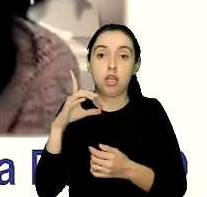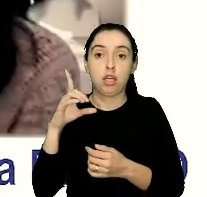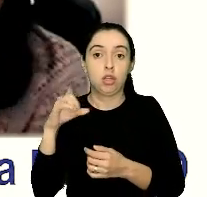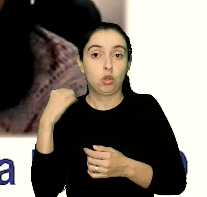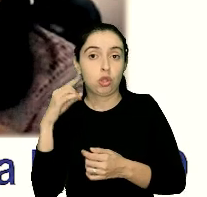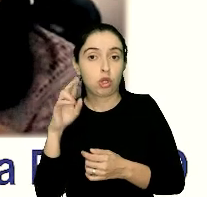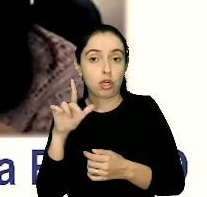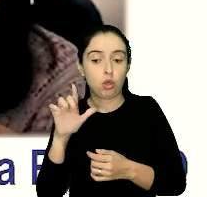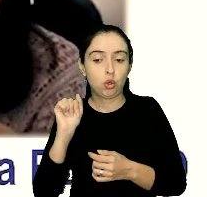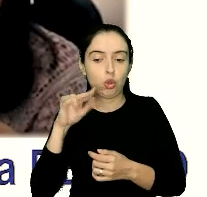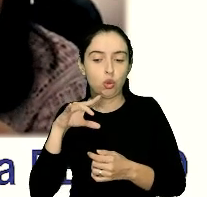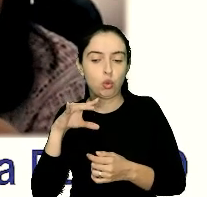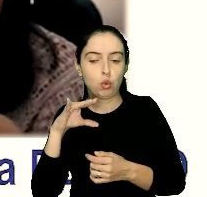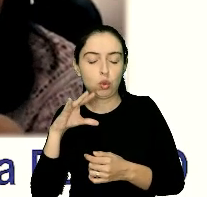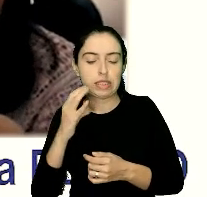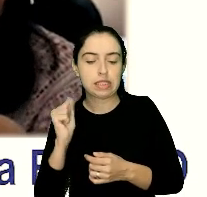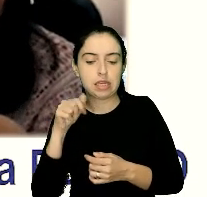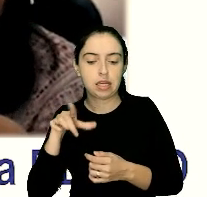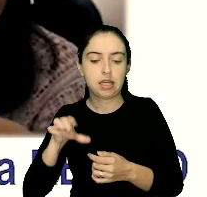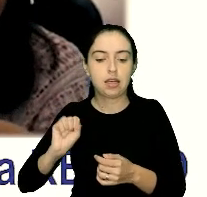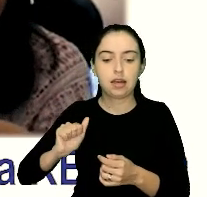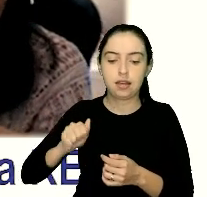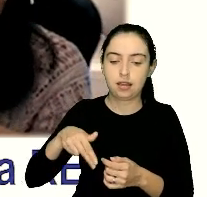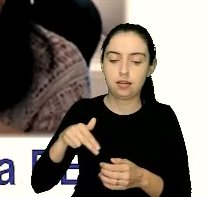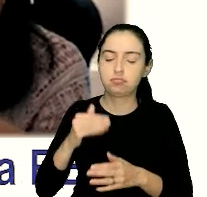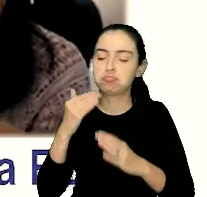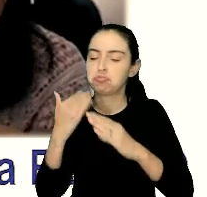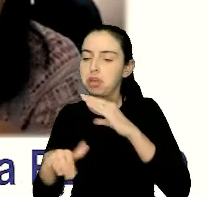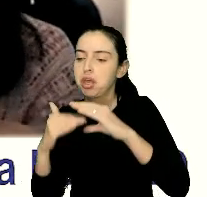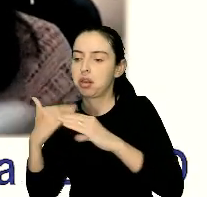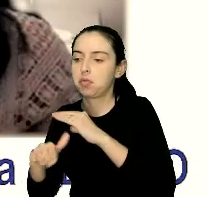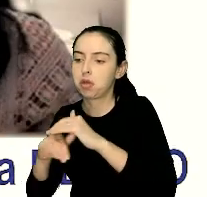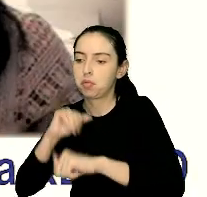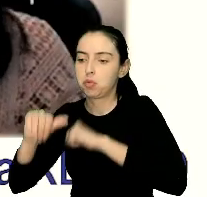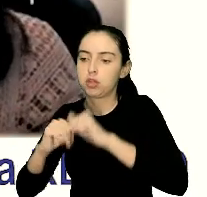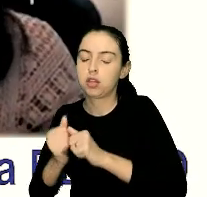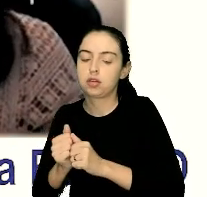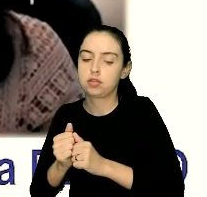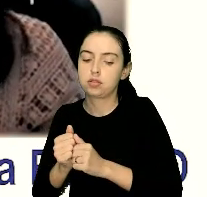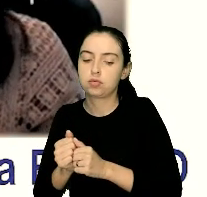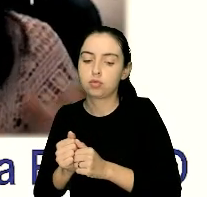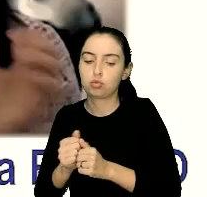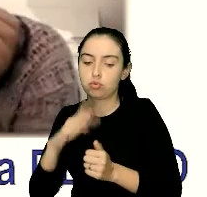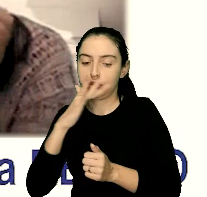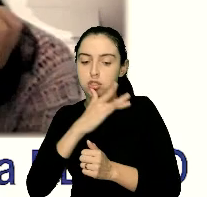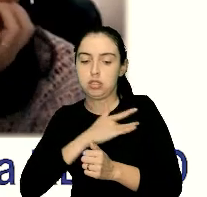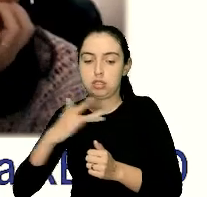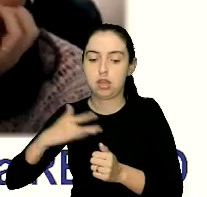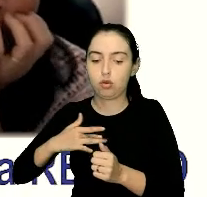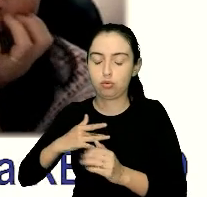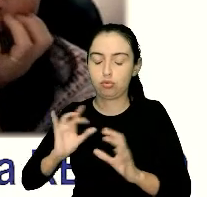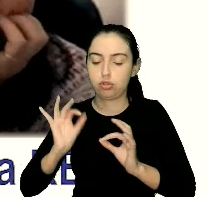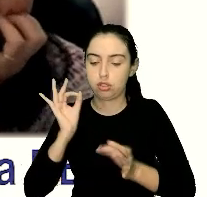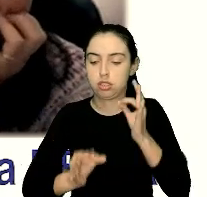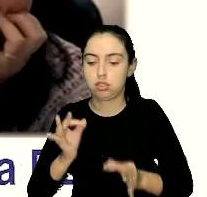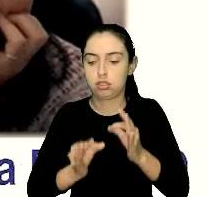despachava os processos de alteração de lotação por motivo de saúde na seção judiciária de São Paulo, e ao se